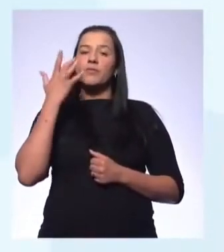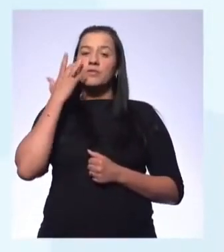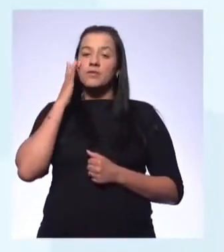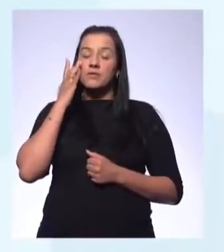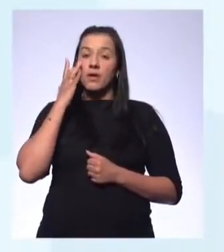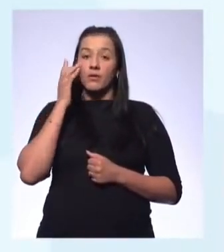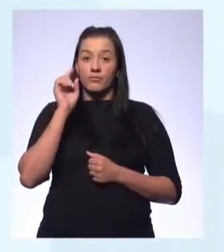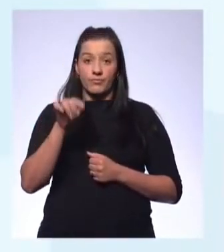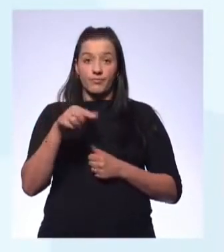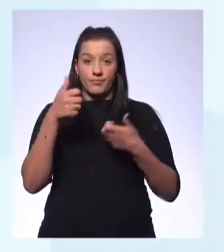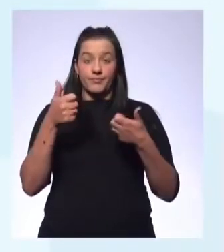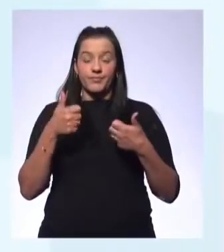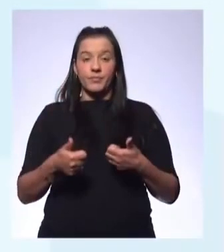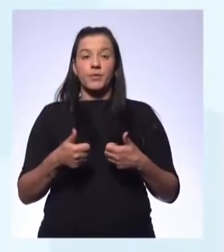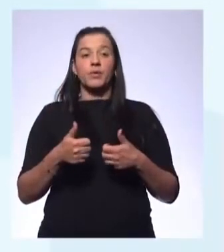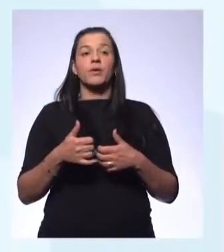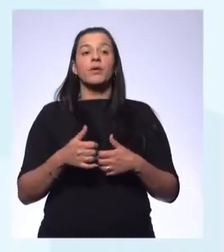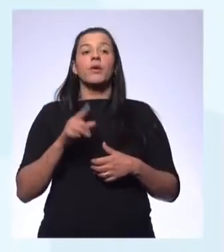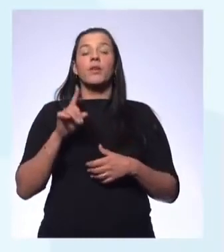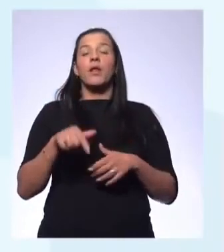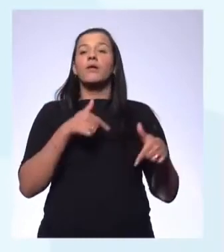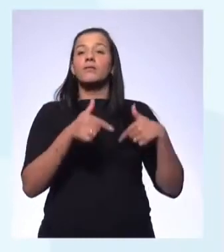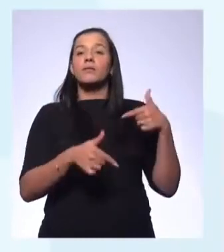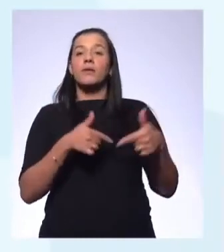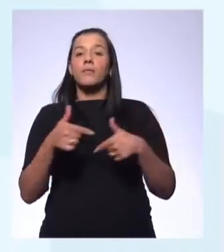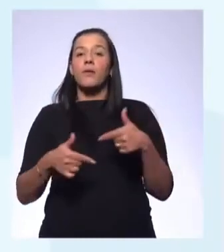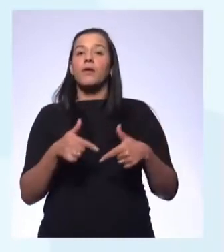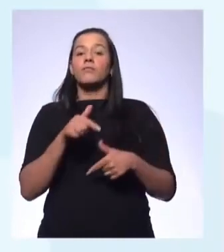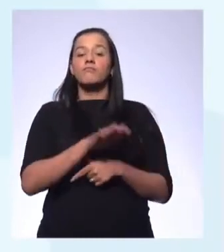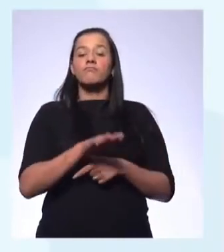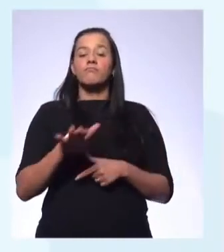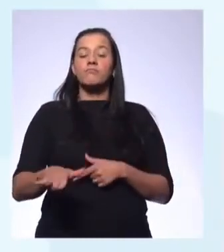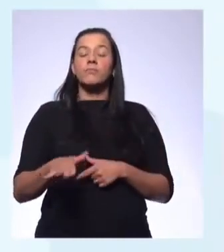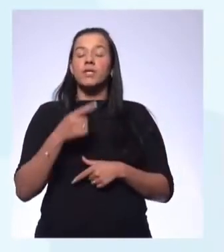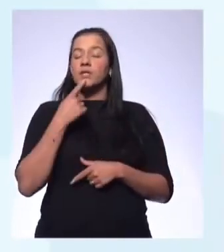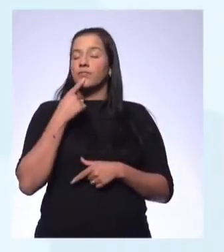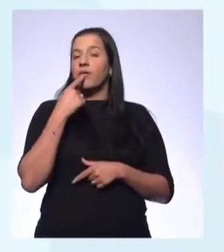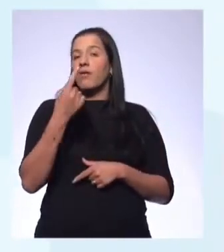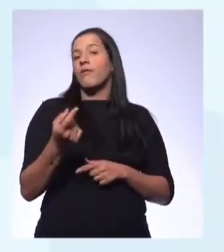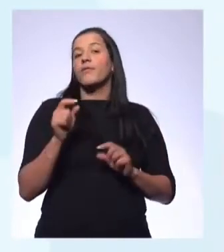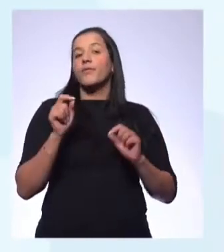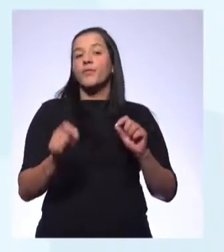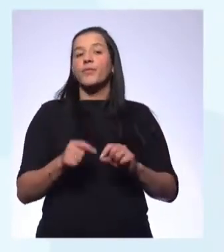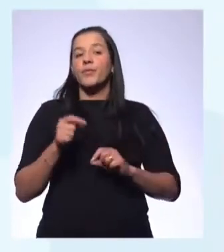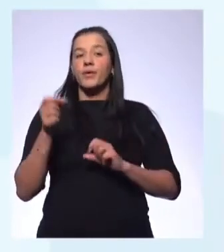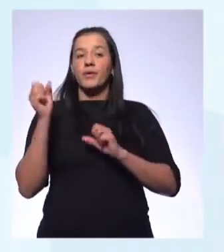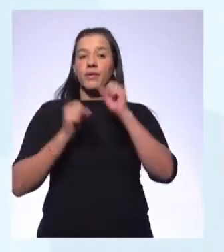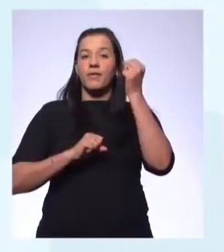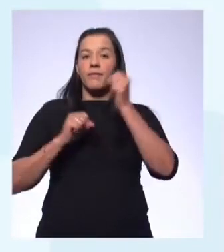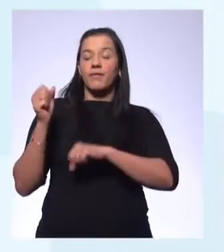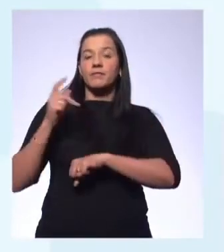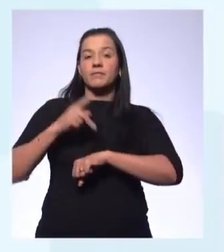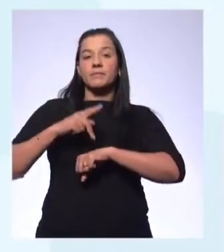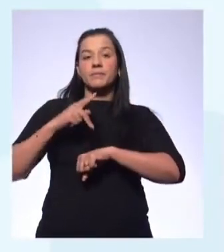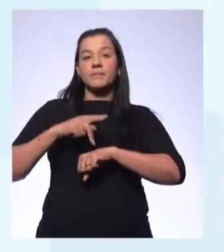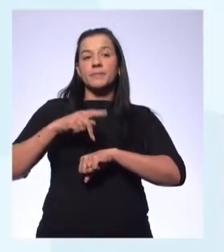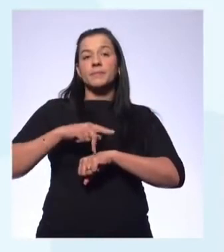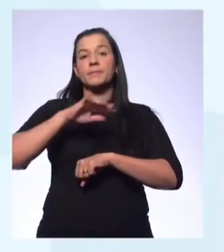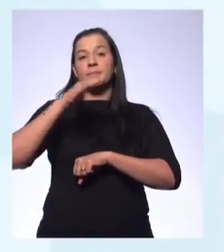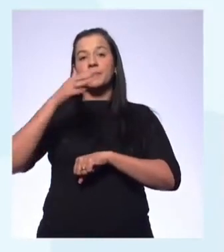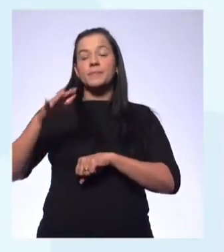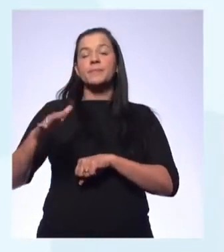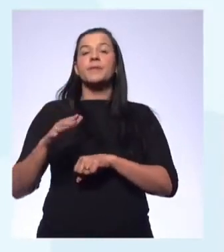que justificava o emprego de crianças nas fábricas e nas minas nesse contexto da